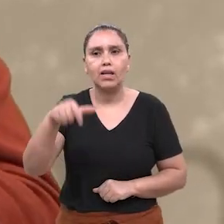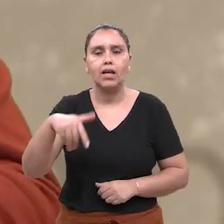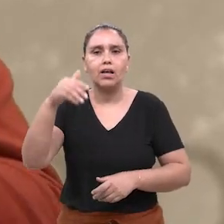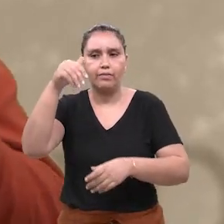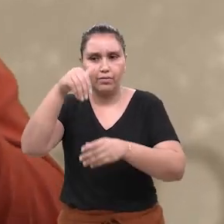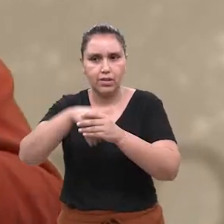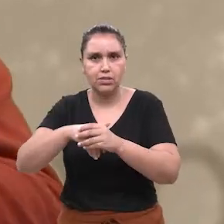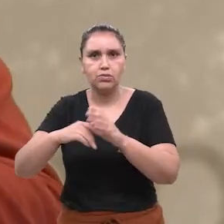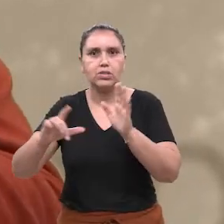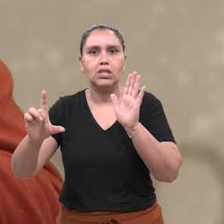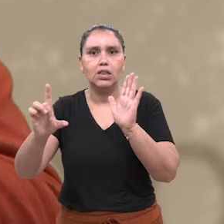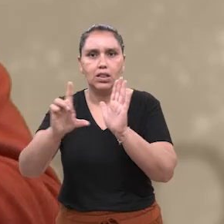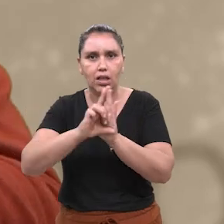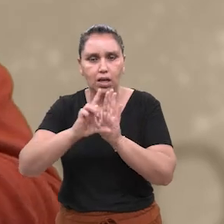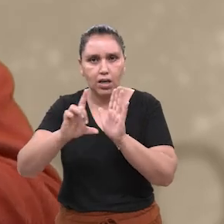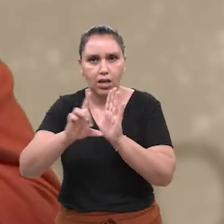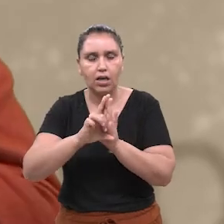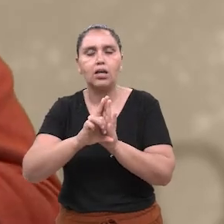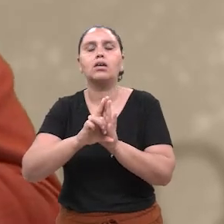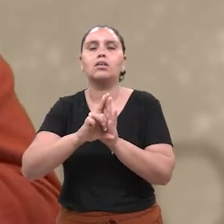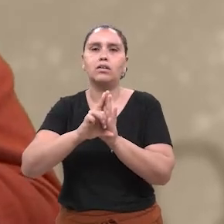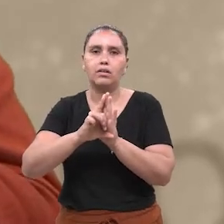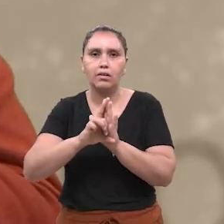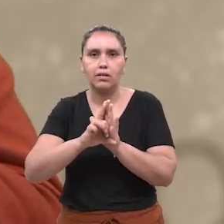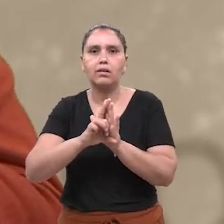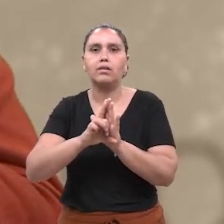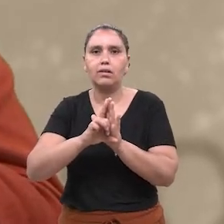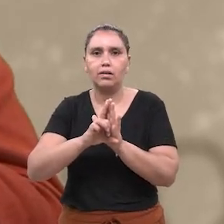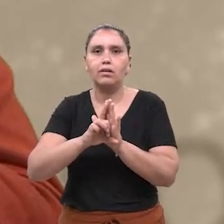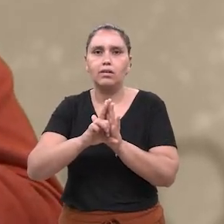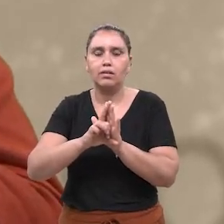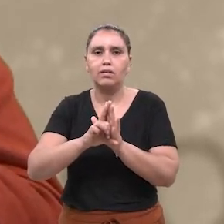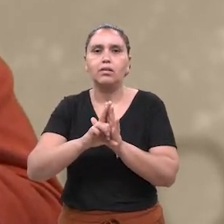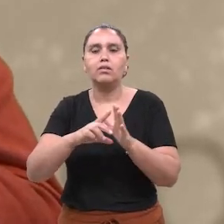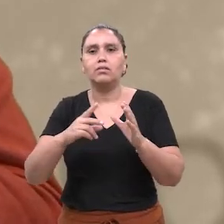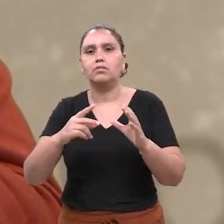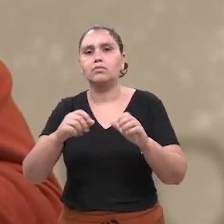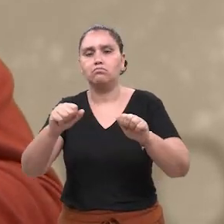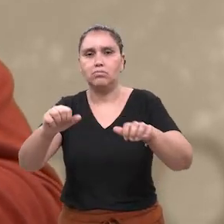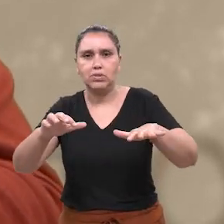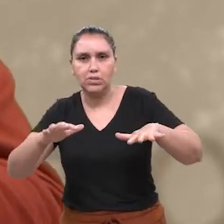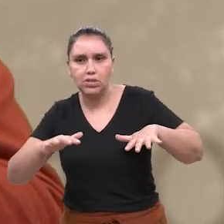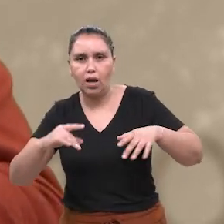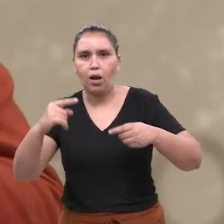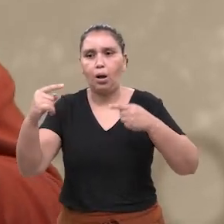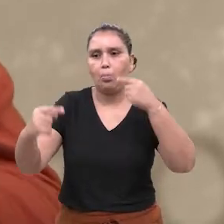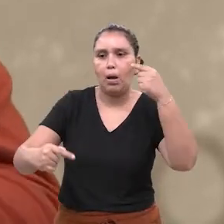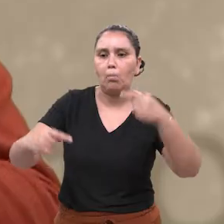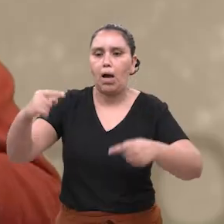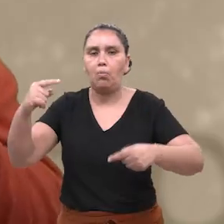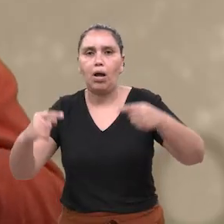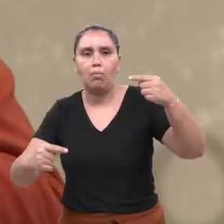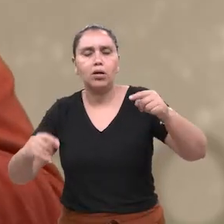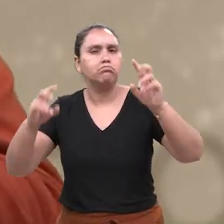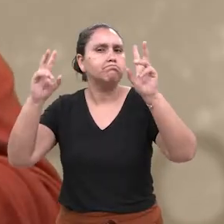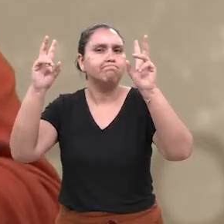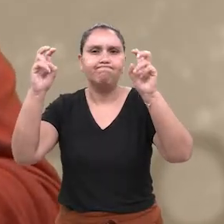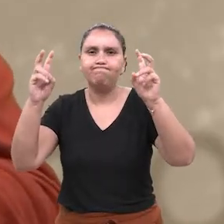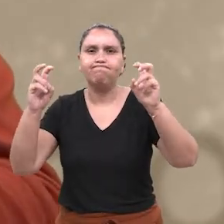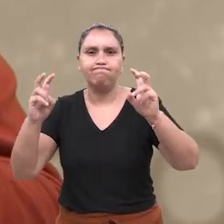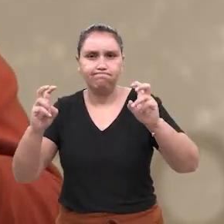né, inclusive a votação de leis, né, dentro do plenário, as discussões,